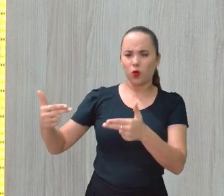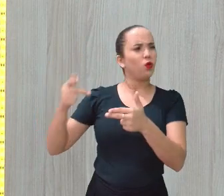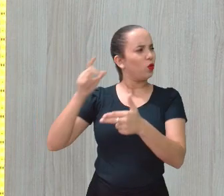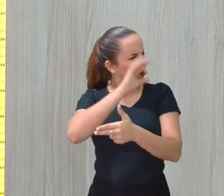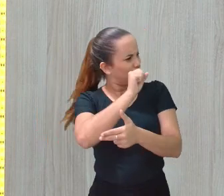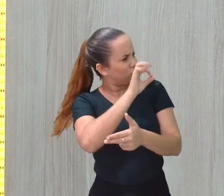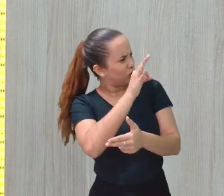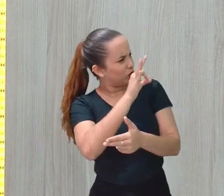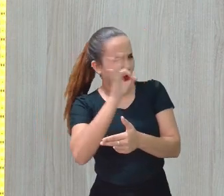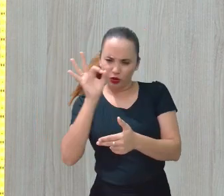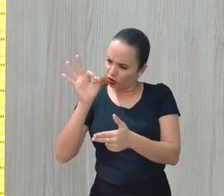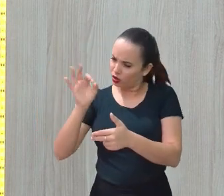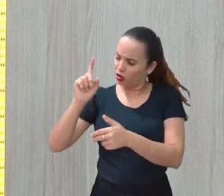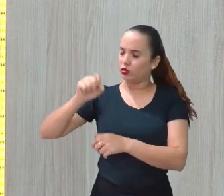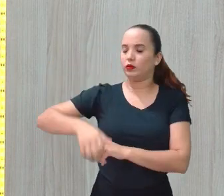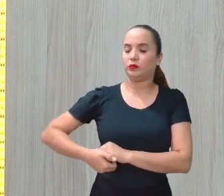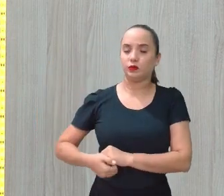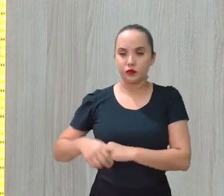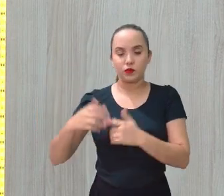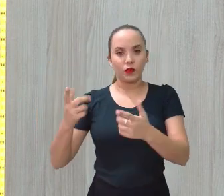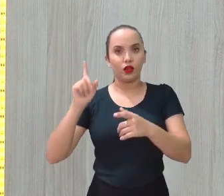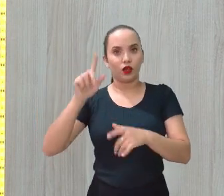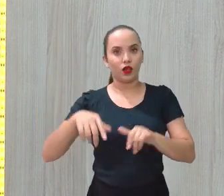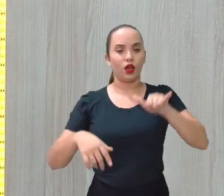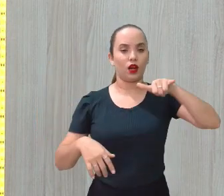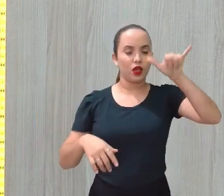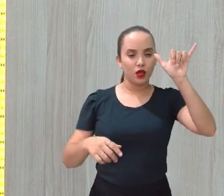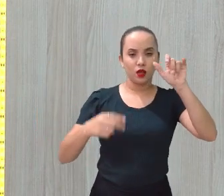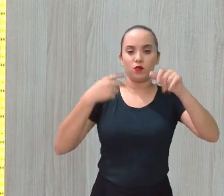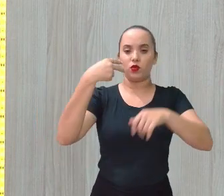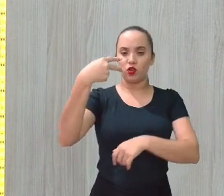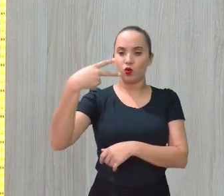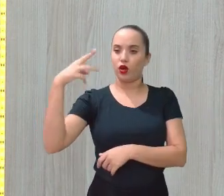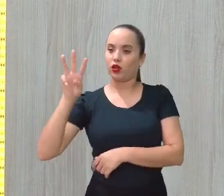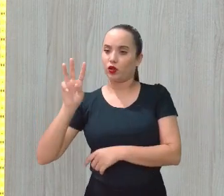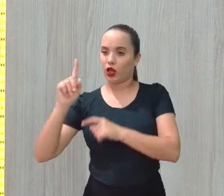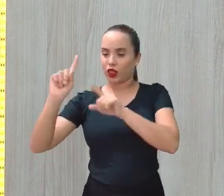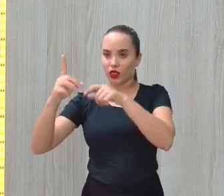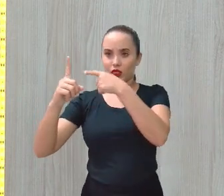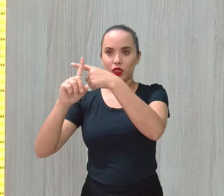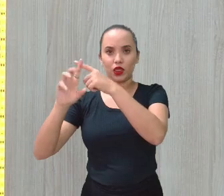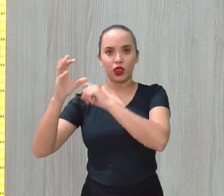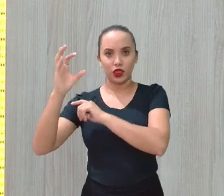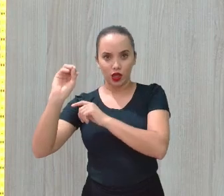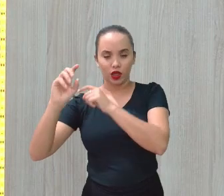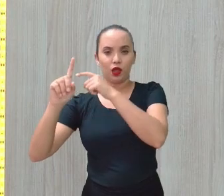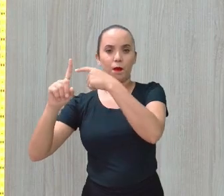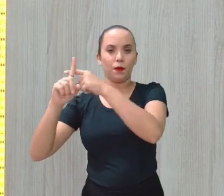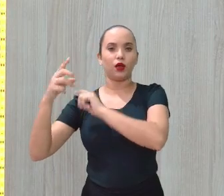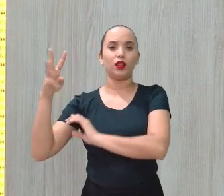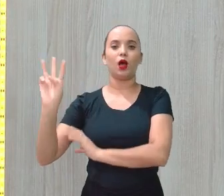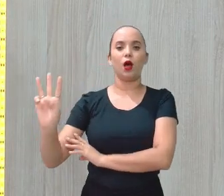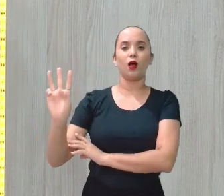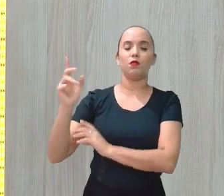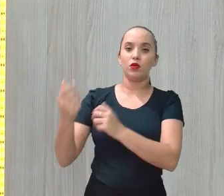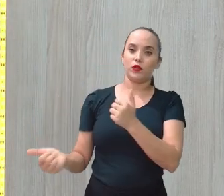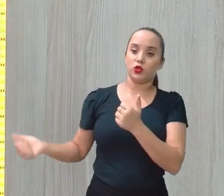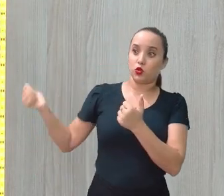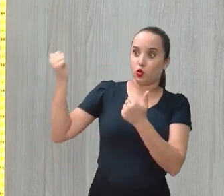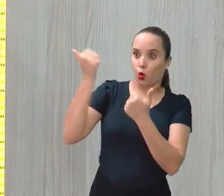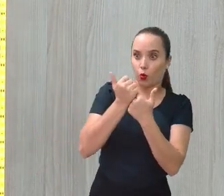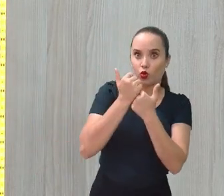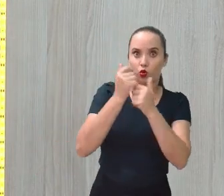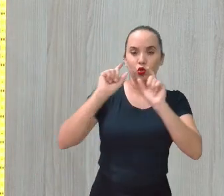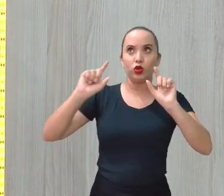professor Tiago? Y igual, e tinha lá 10 mais W, não era? Isso. Pronto. Pegou esse 10 mais W e substituiu na